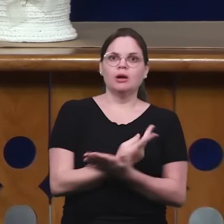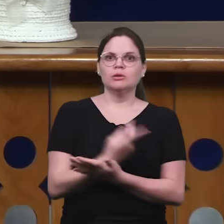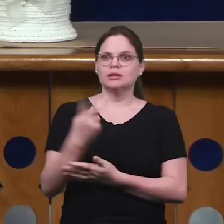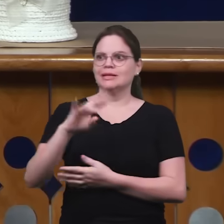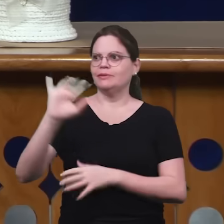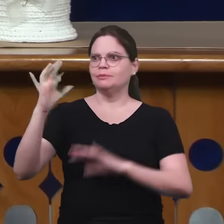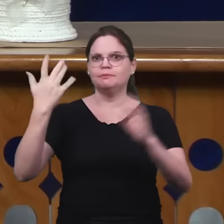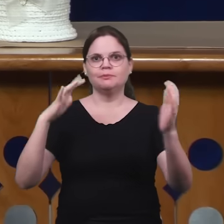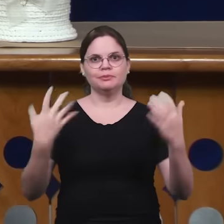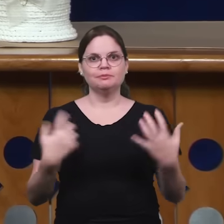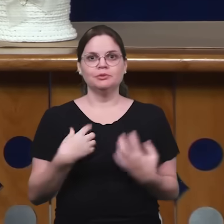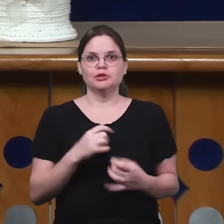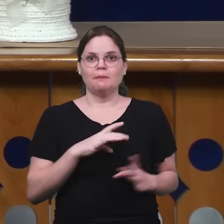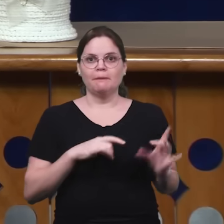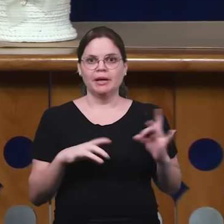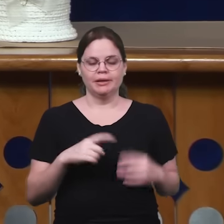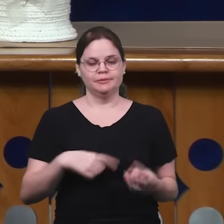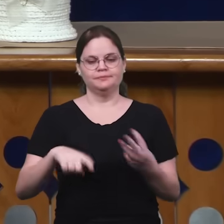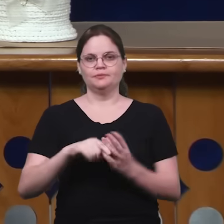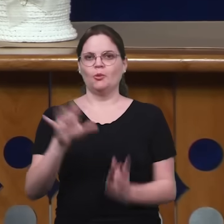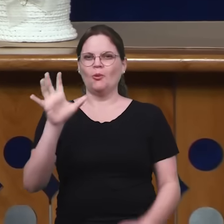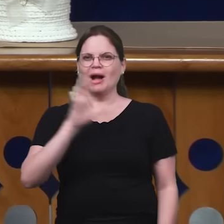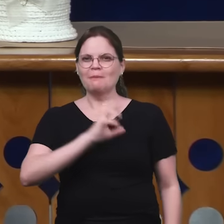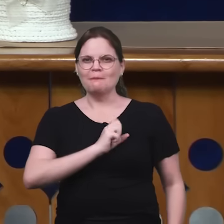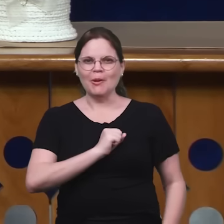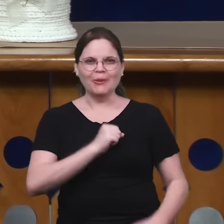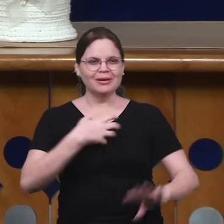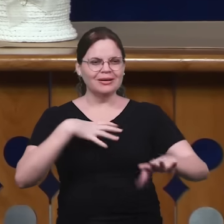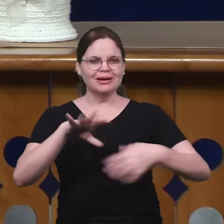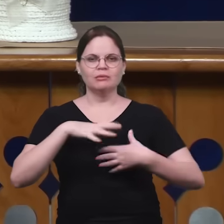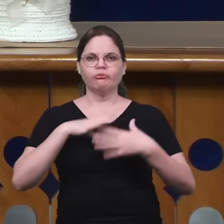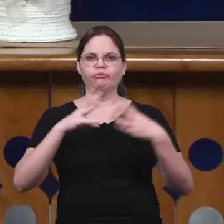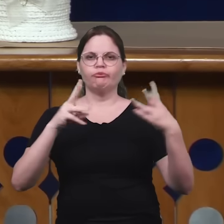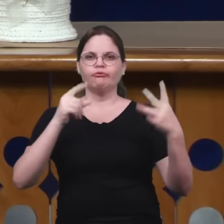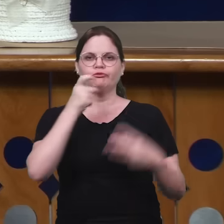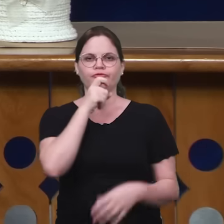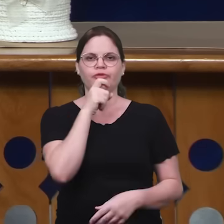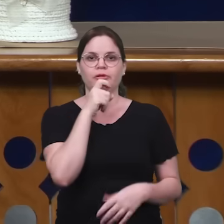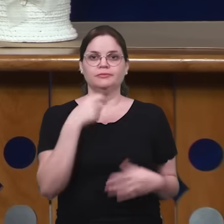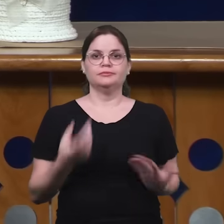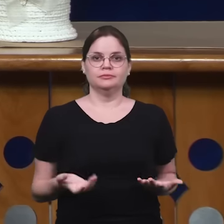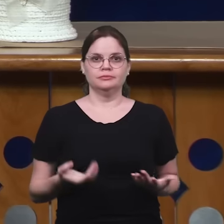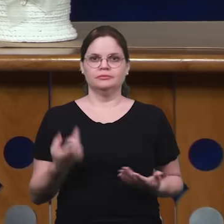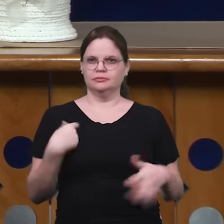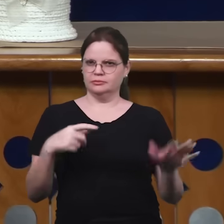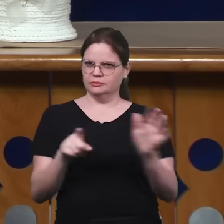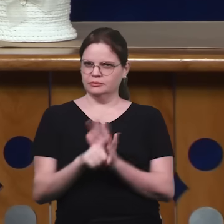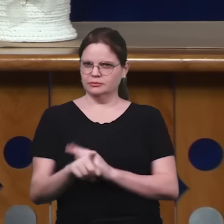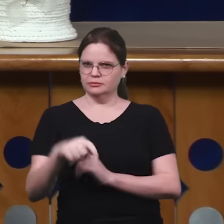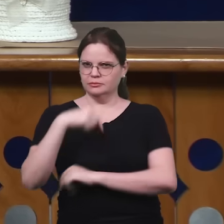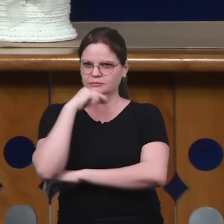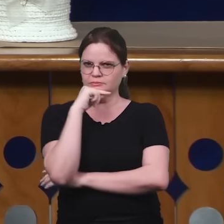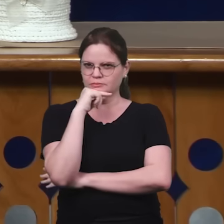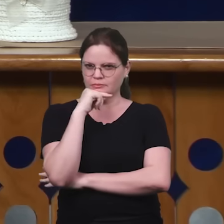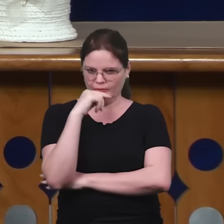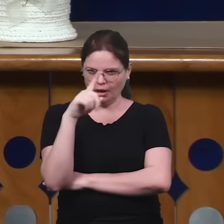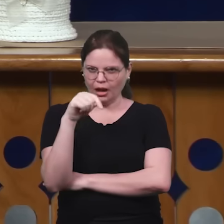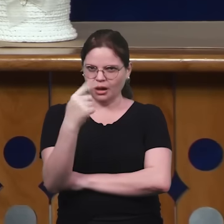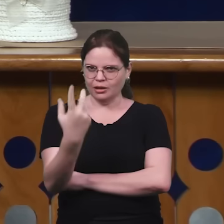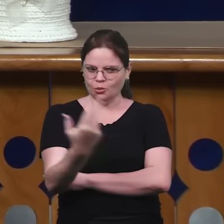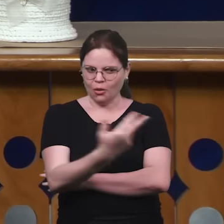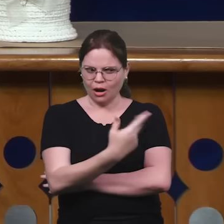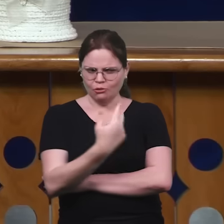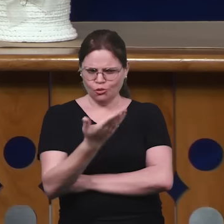terra. Ele falou que o amor de muito esfriaria. E eu pergunto, será que nós estamos vivendo